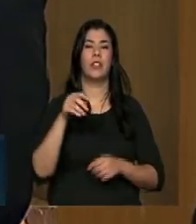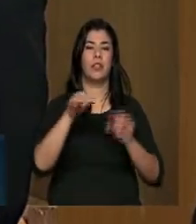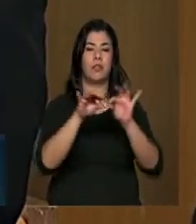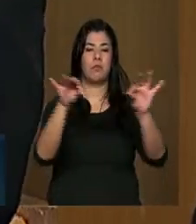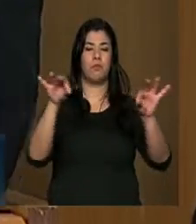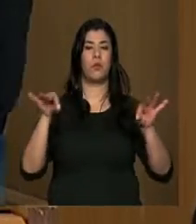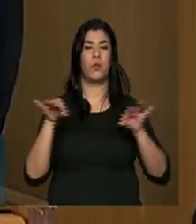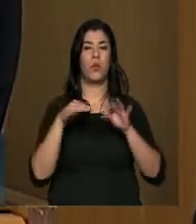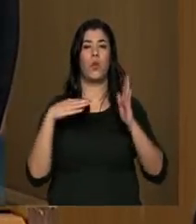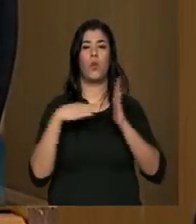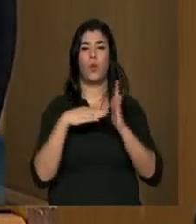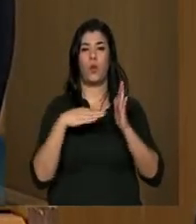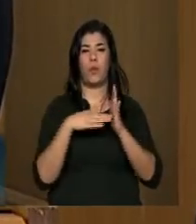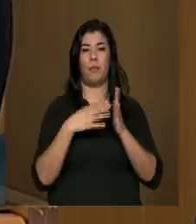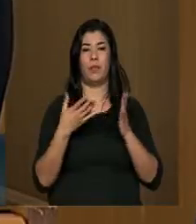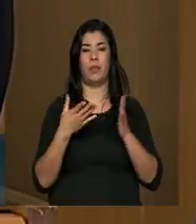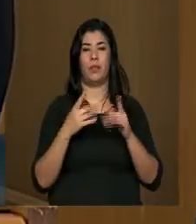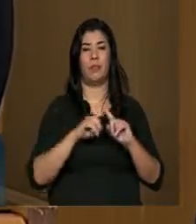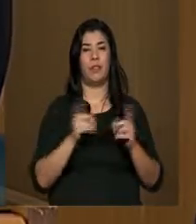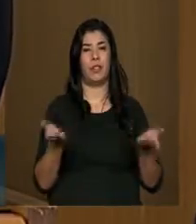nossas fronteiras. Hoje,